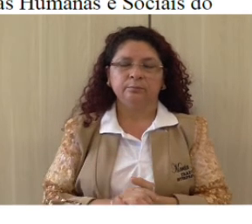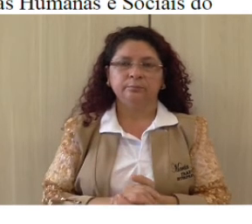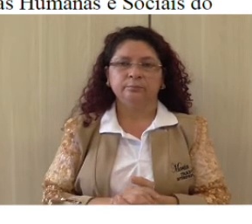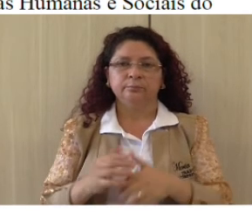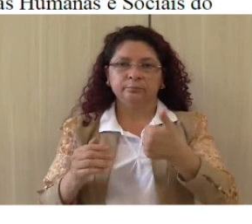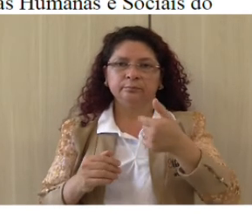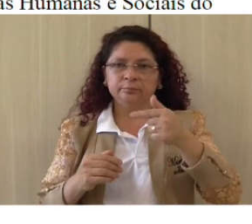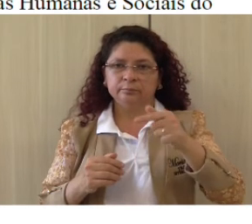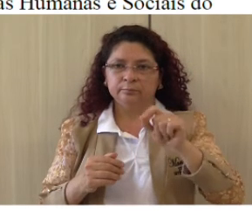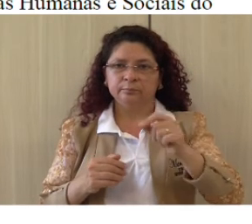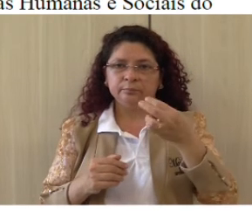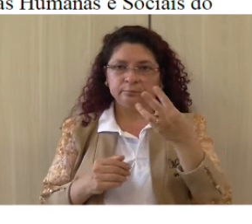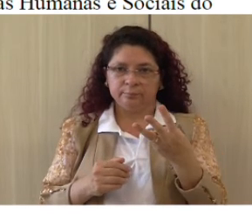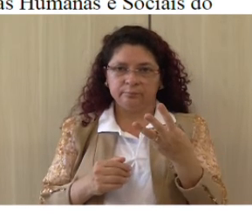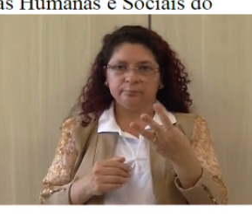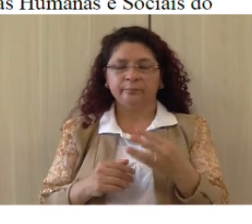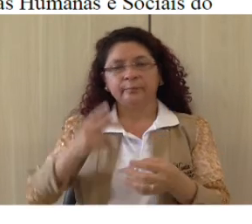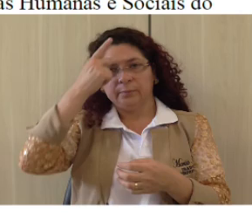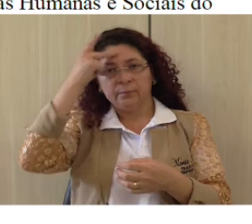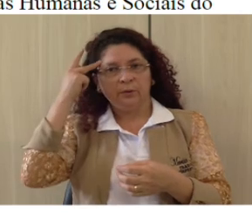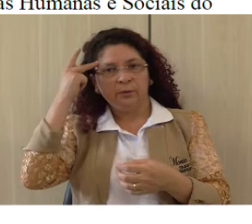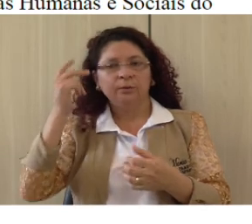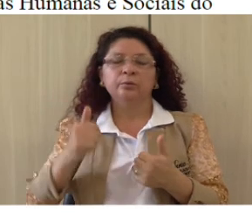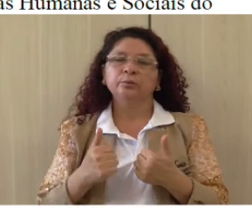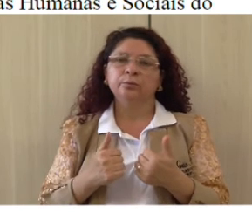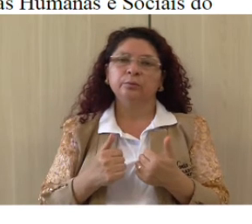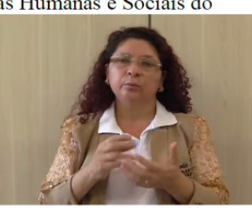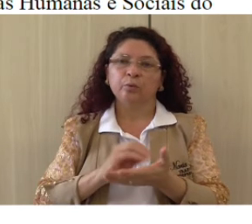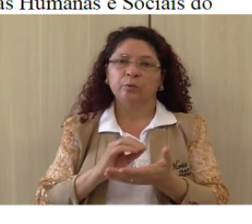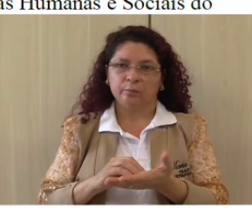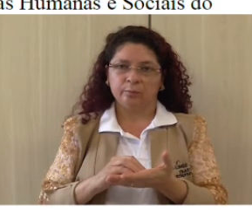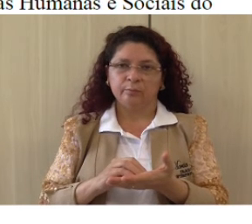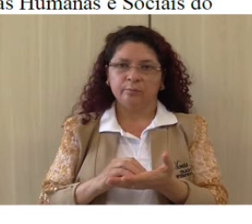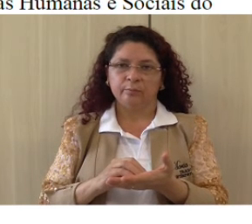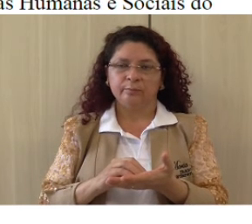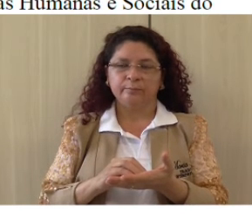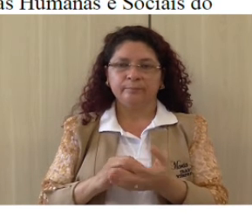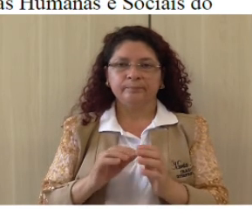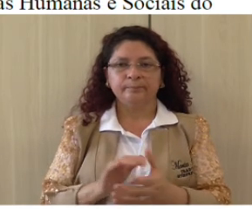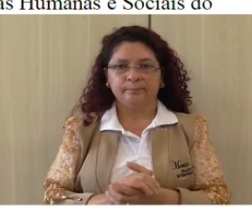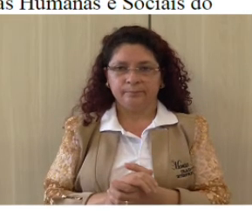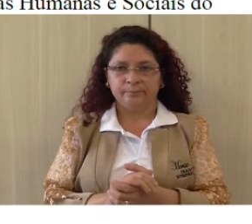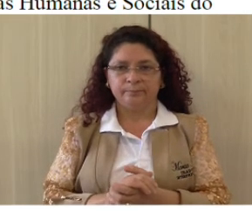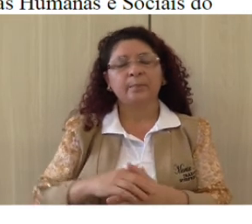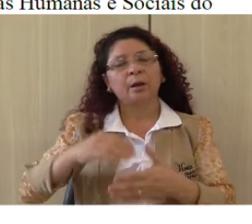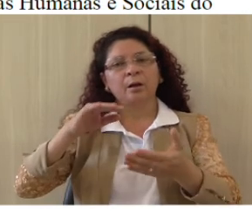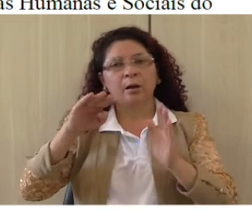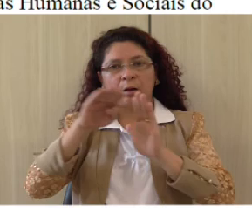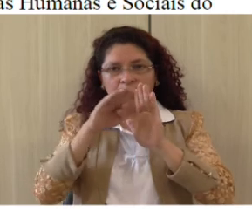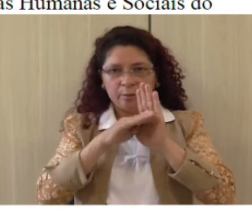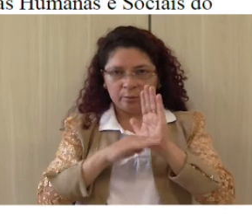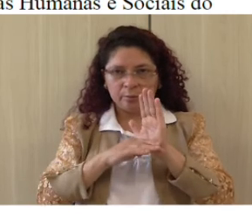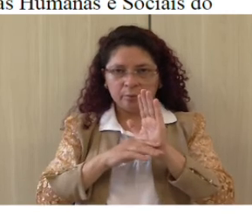Item 17.3. O candidato aprovado para a vaga reservada pelo sistema de cotas em modalidade